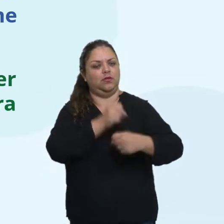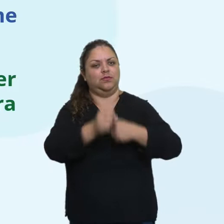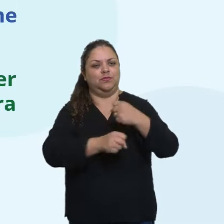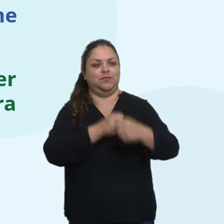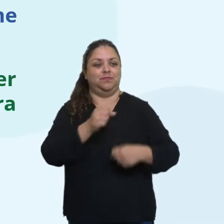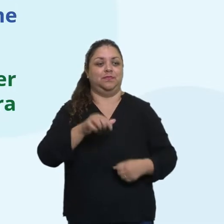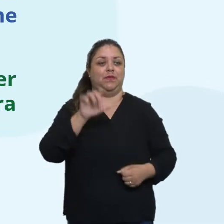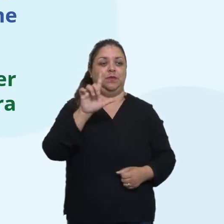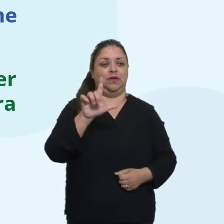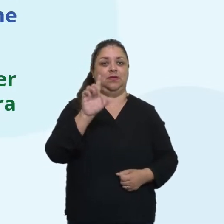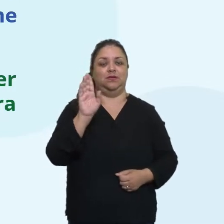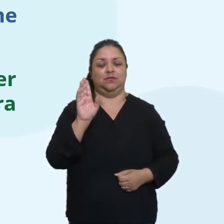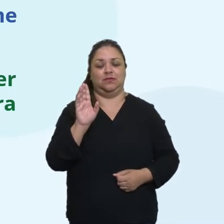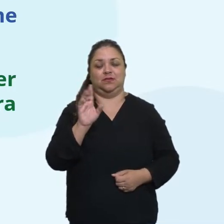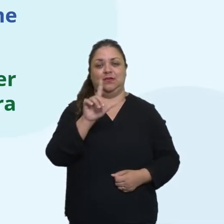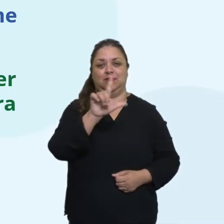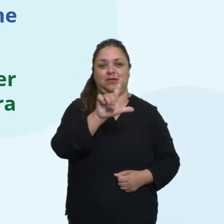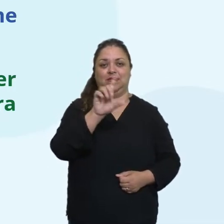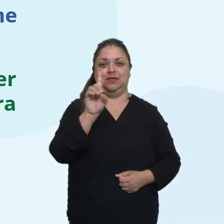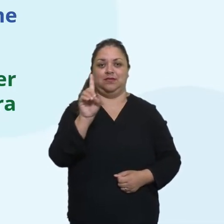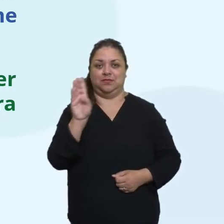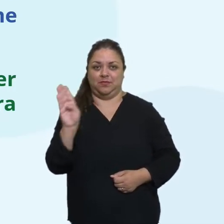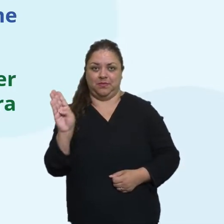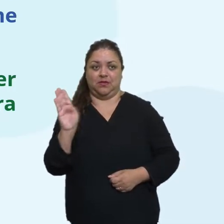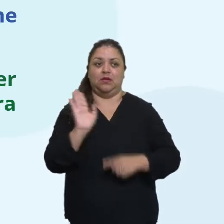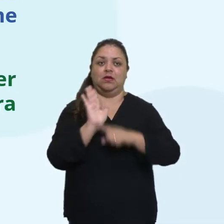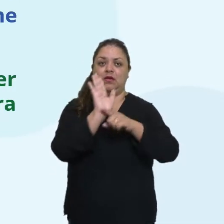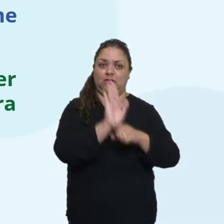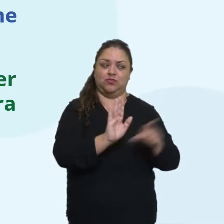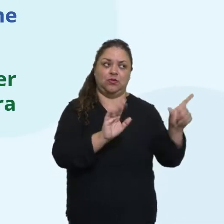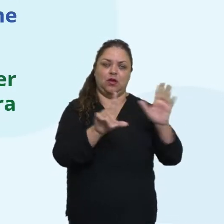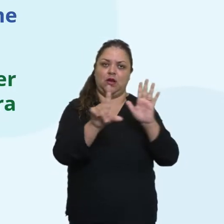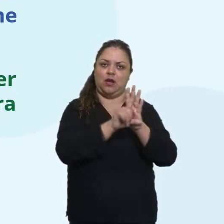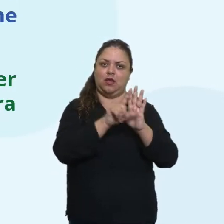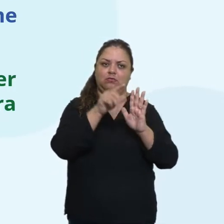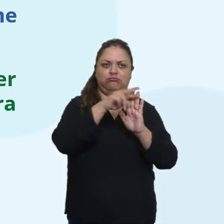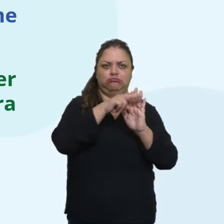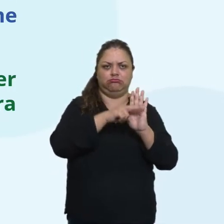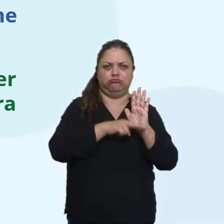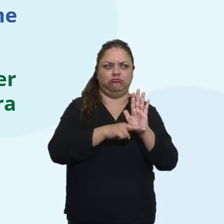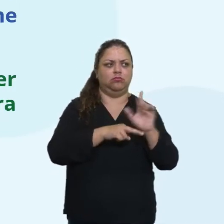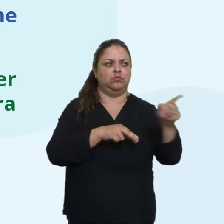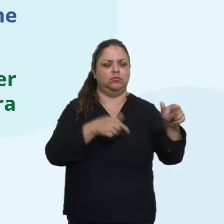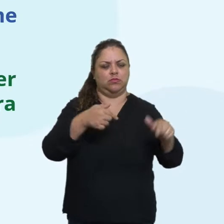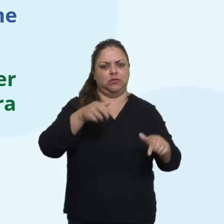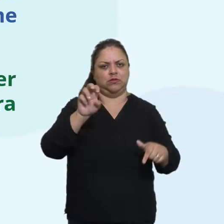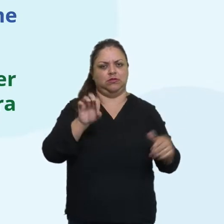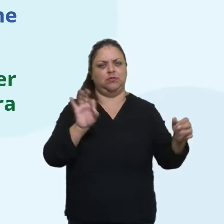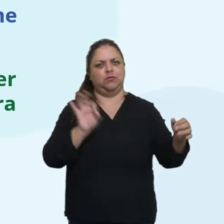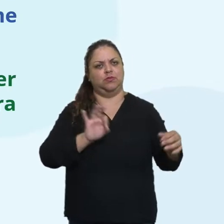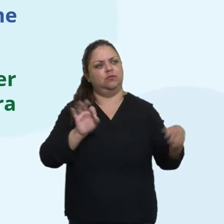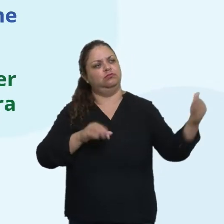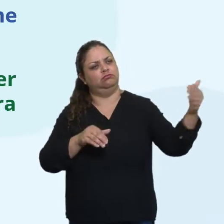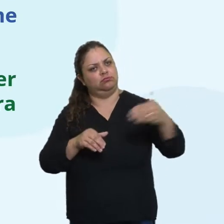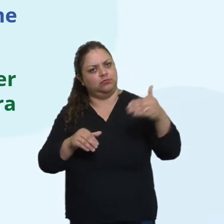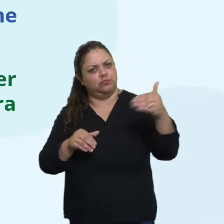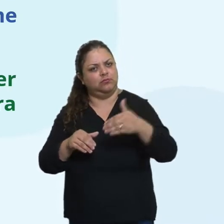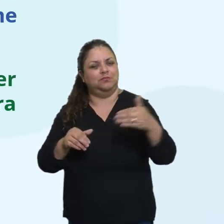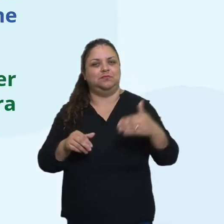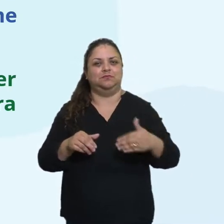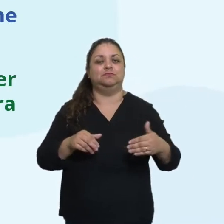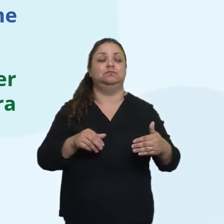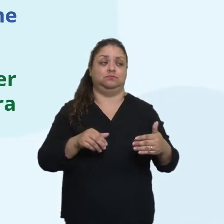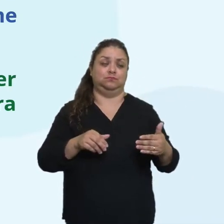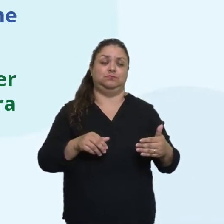ela dá se as condições para sistematizar que o aluno que tem 75 por cento de frequência está